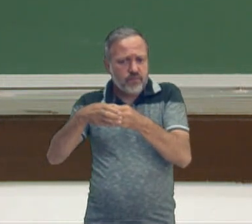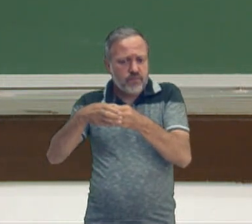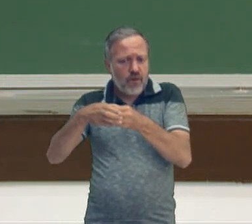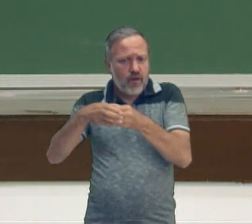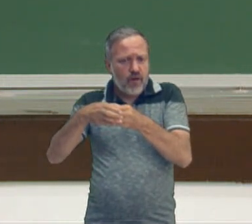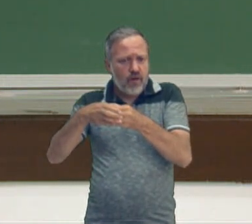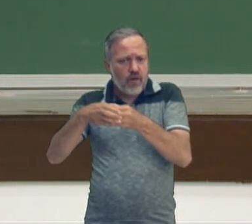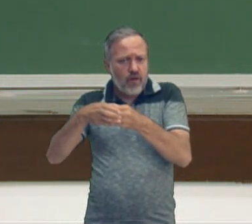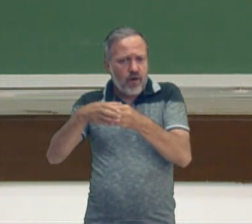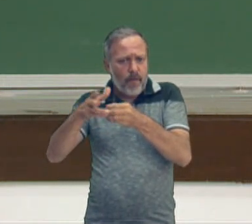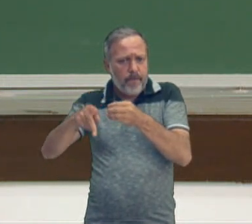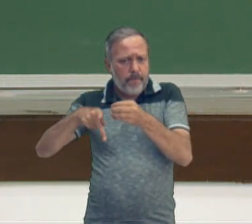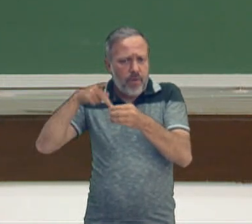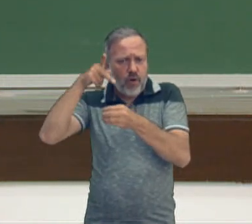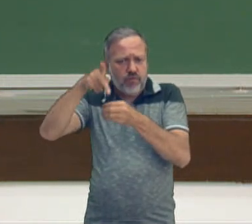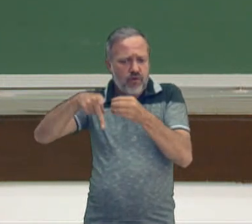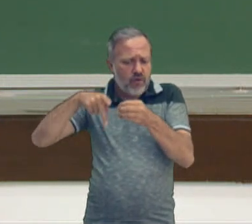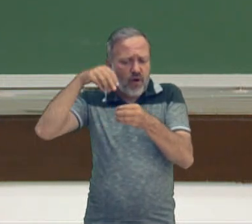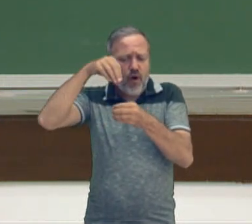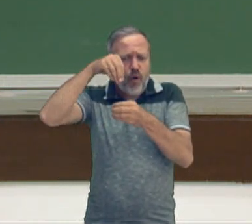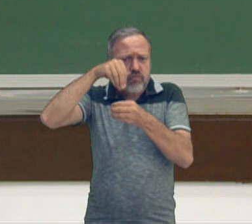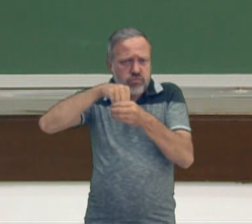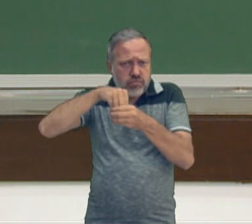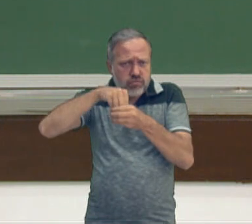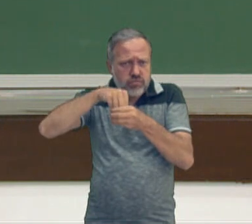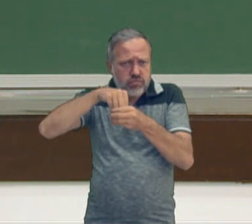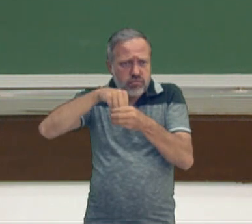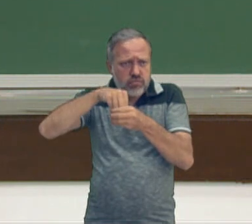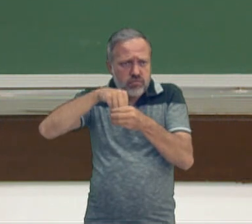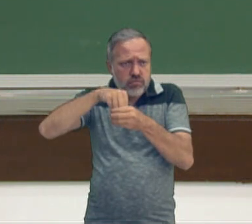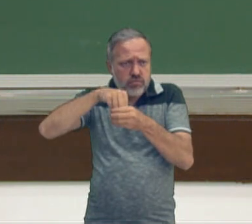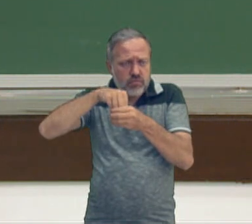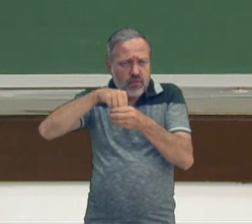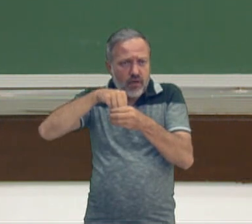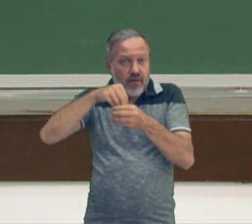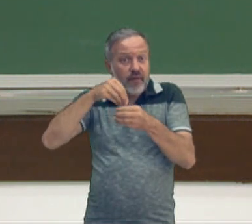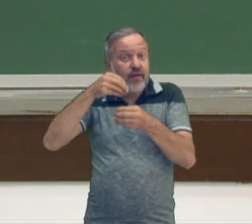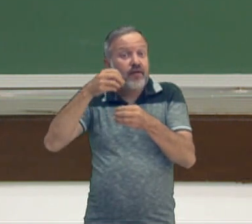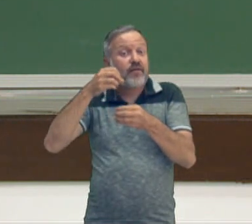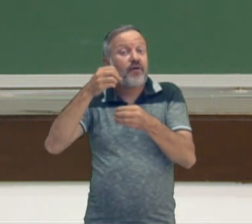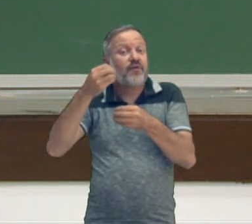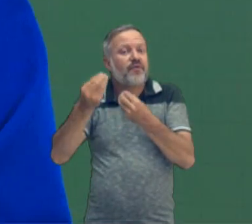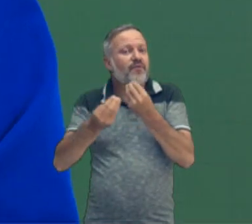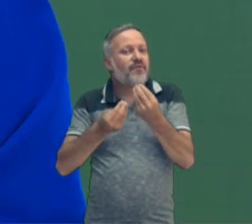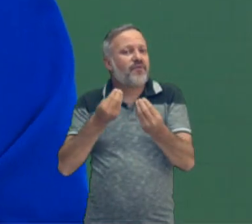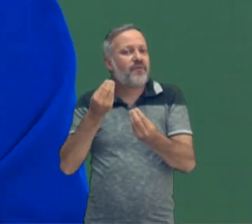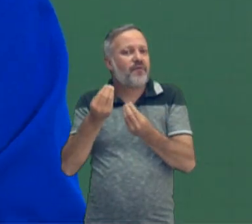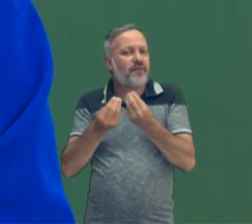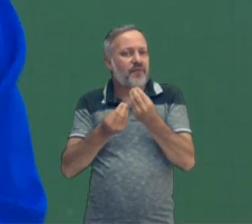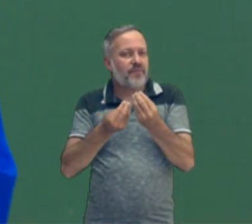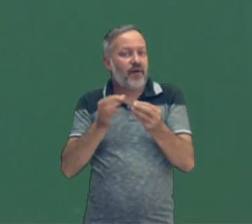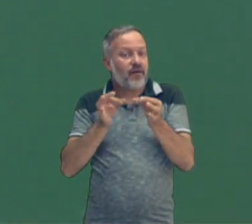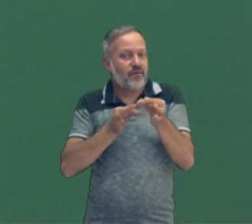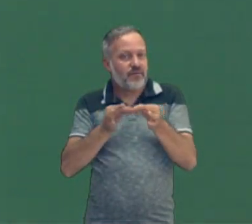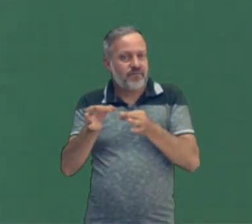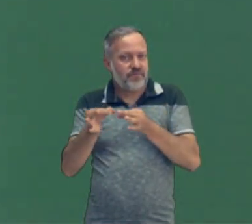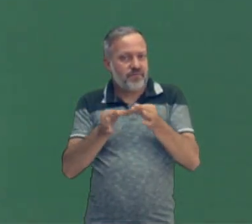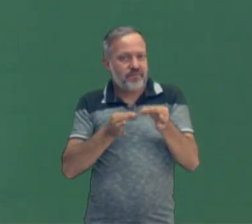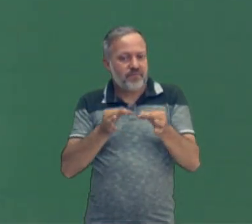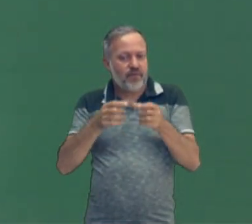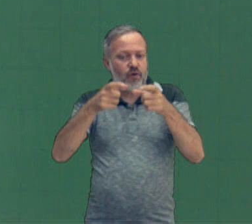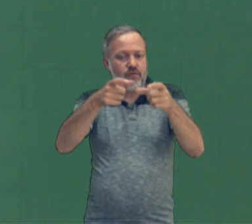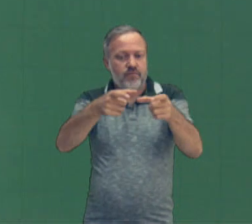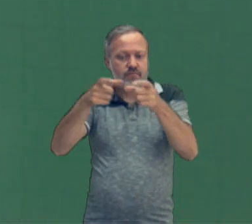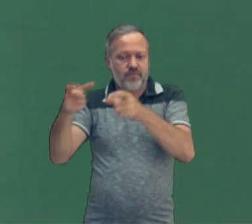E se está concentrada, quais são as atitudes que se deve tomar perante aí a organização do